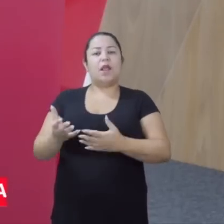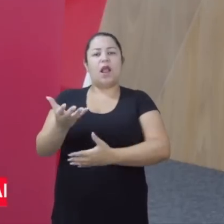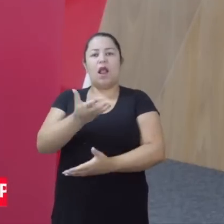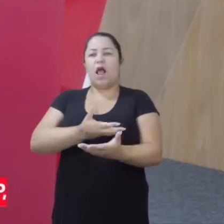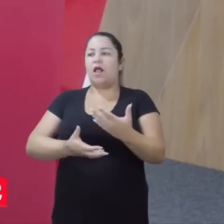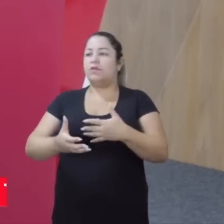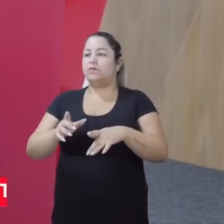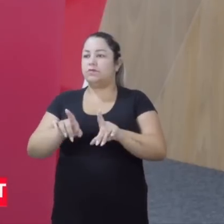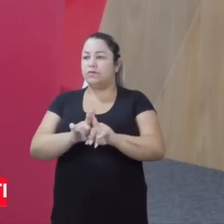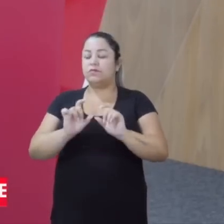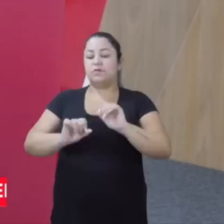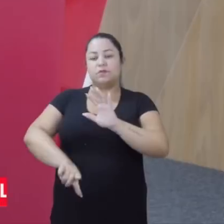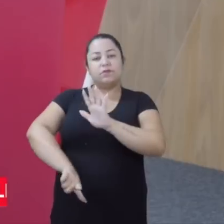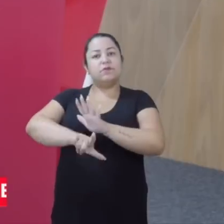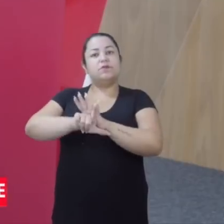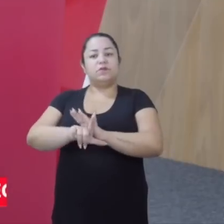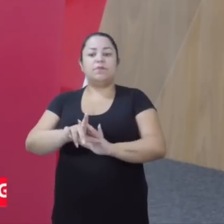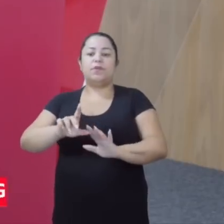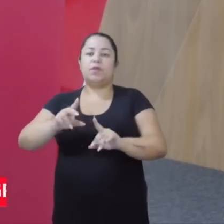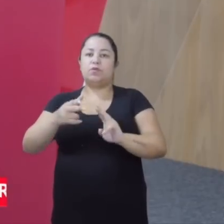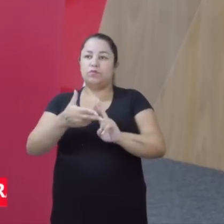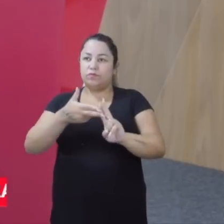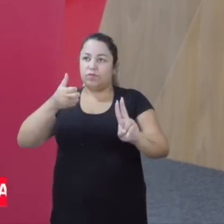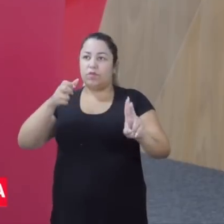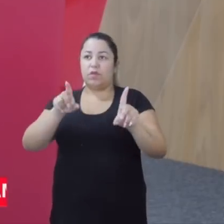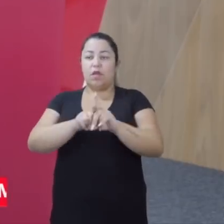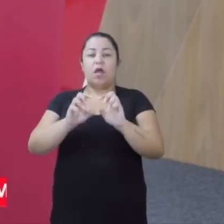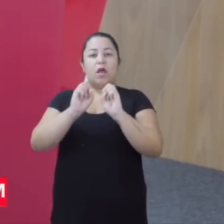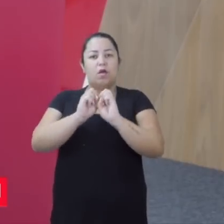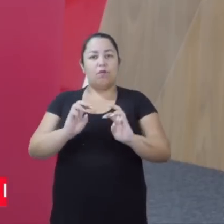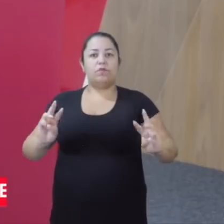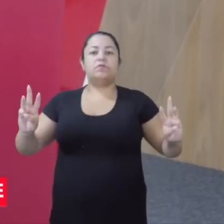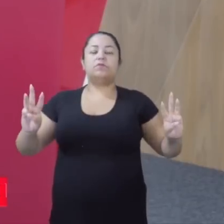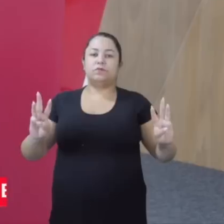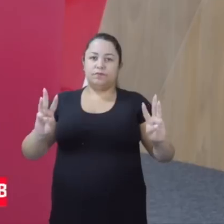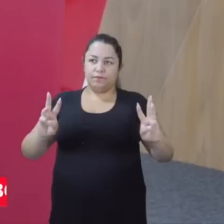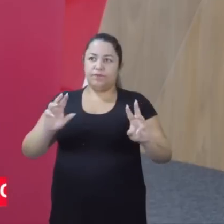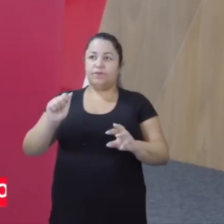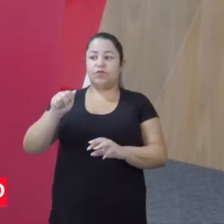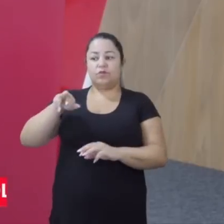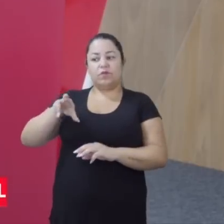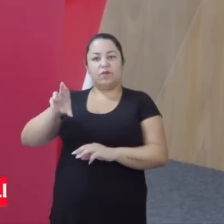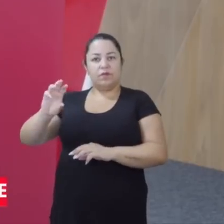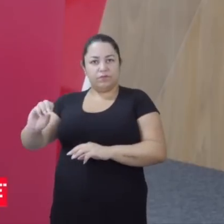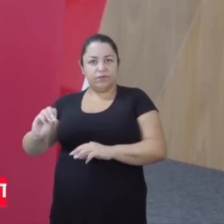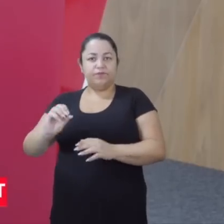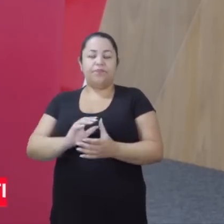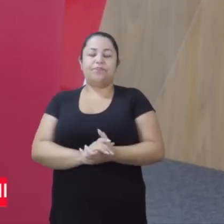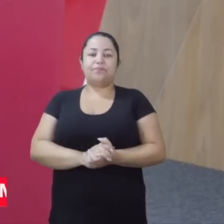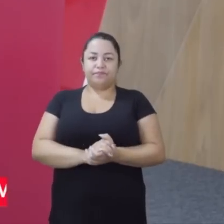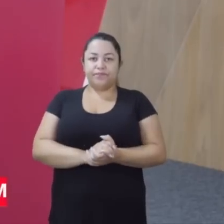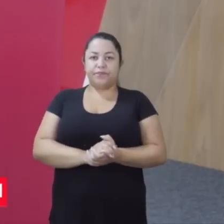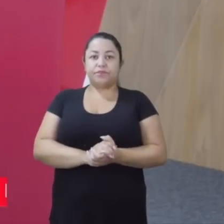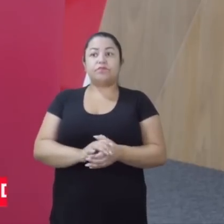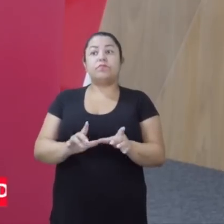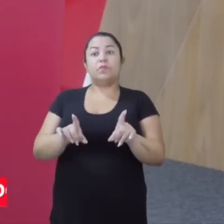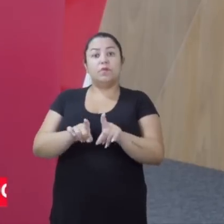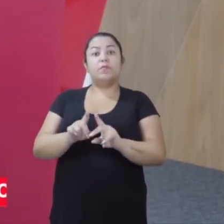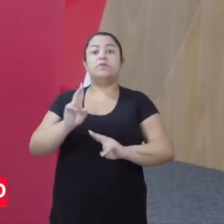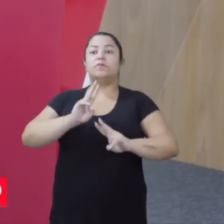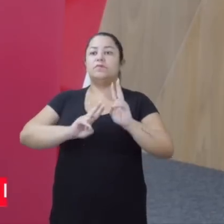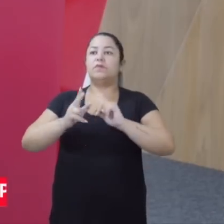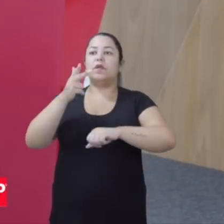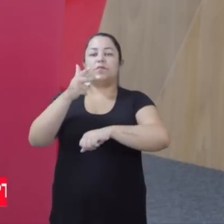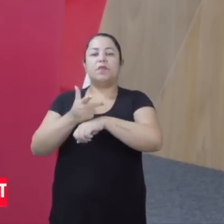reciprocidade, o SUS e o Fórum da ONU sobre a situação de afrodescendentes. Além disso, você vai ver a reprise